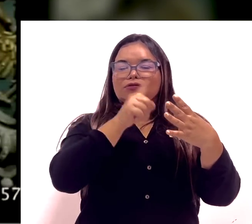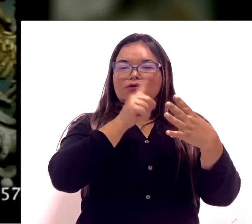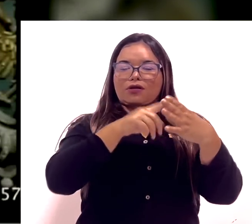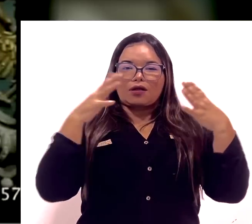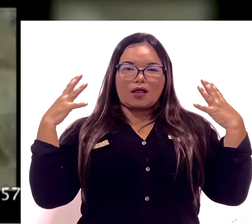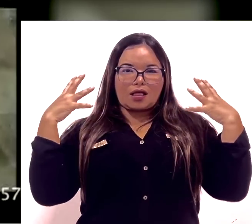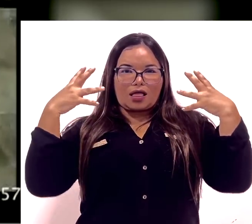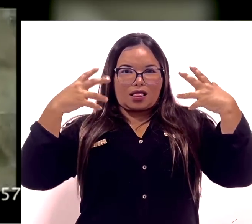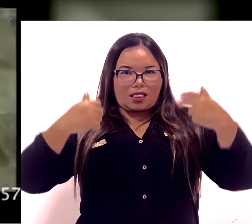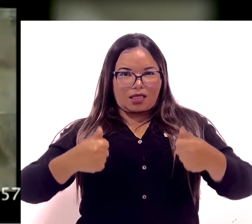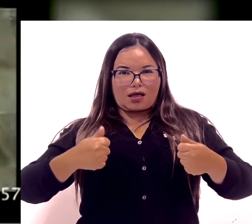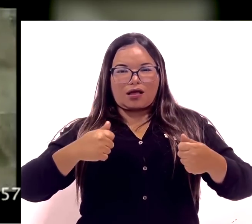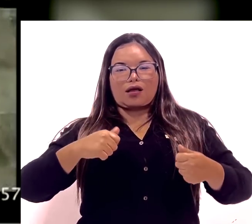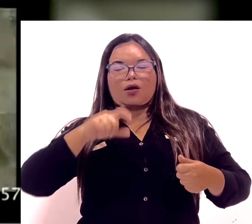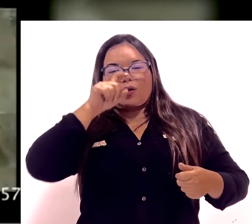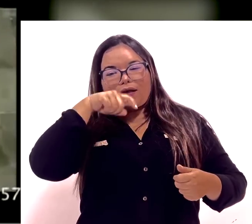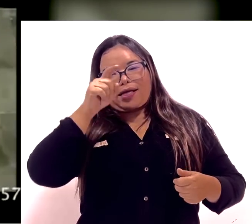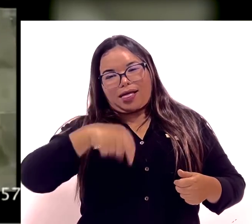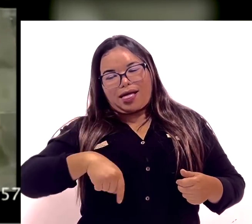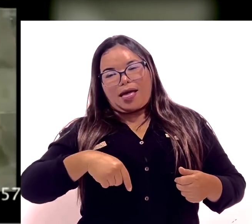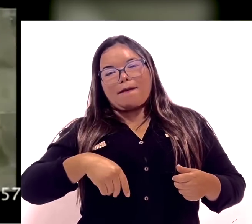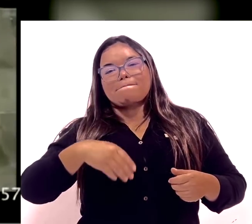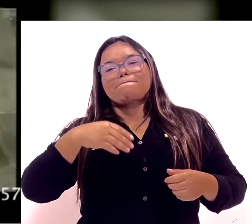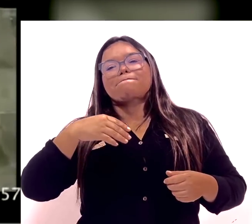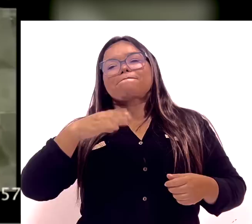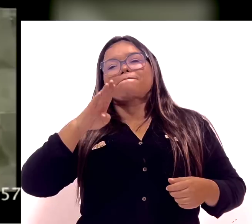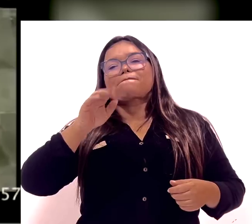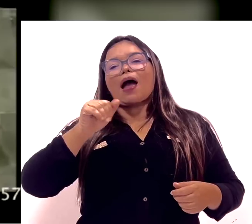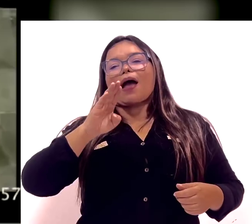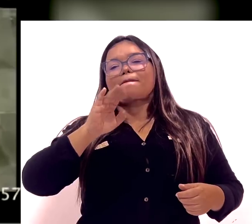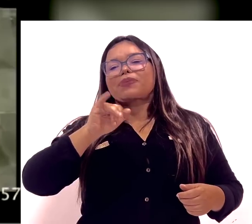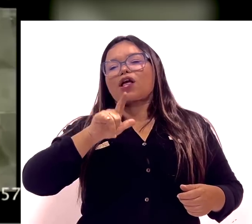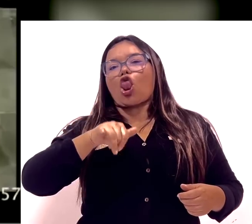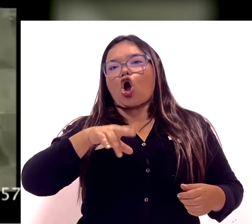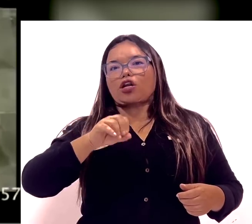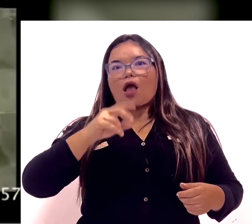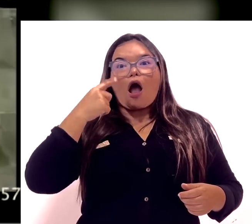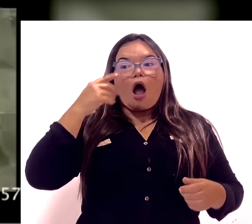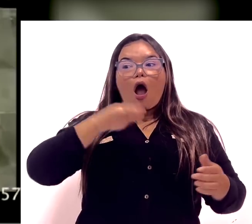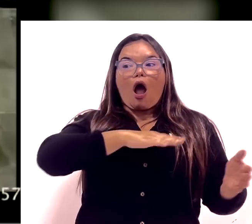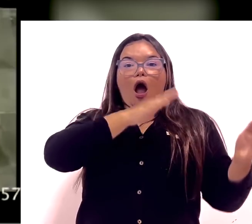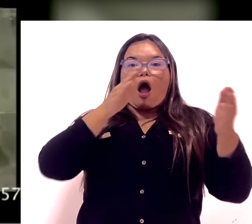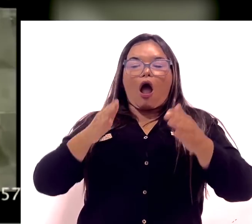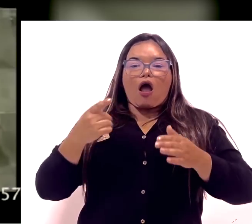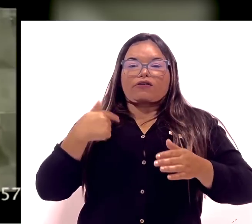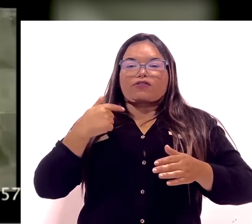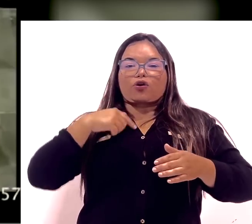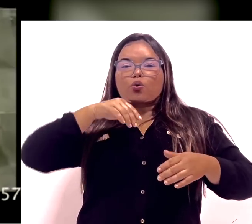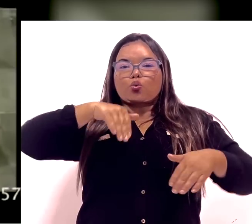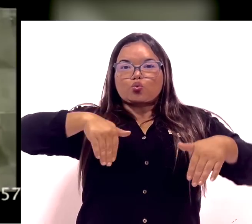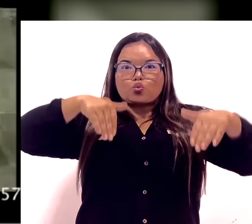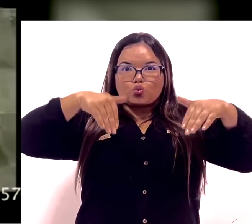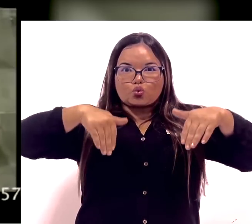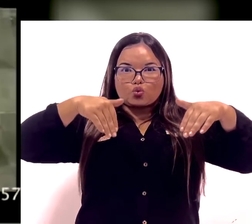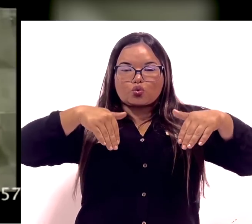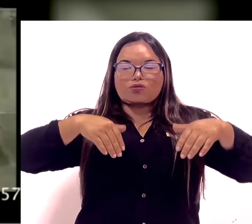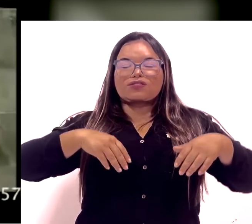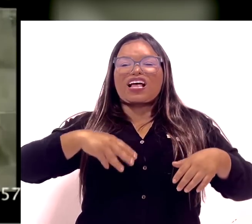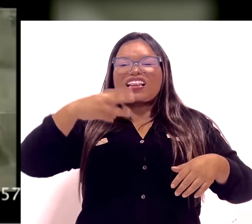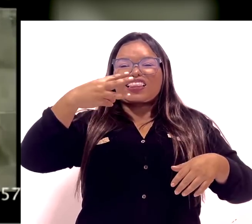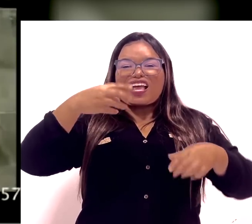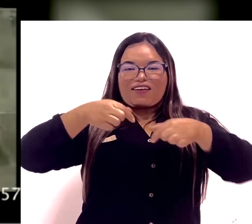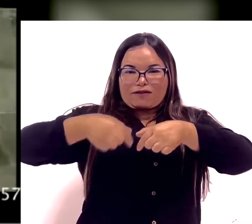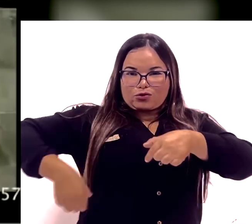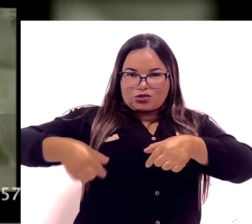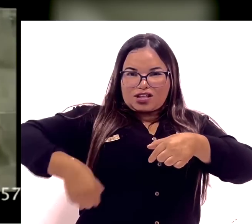outro lado, vamos ver um urso com as 3 costelas na boca. E eles puseram um rei junto dele. E esse poderoso rei,